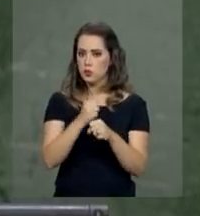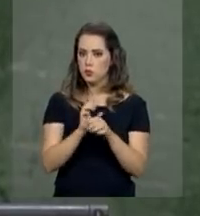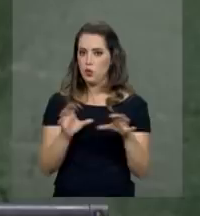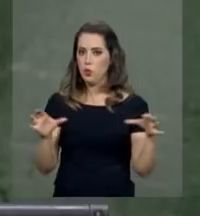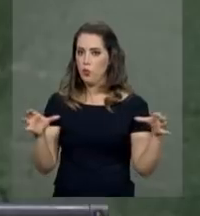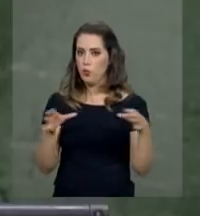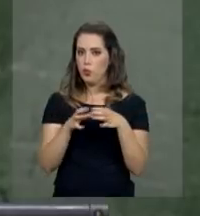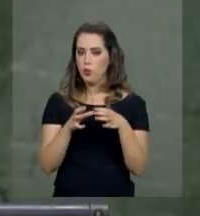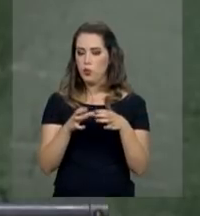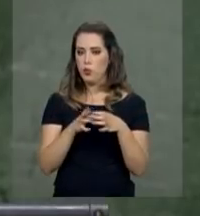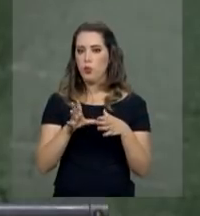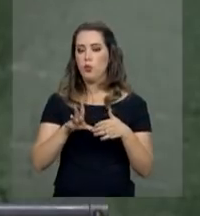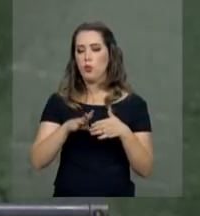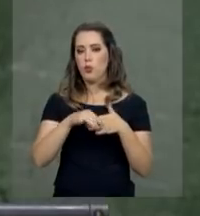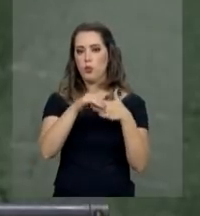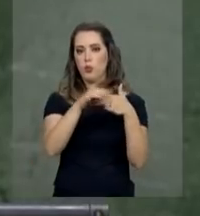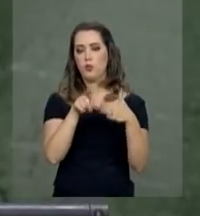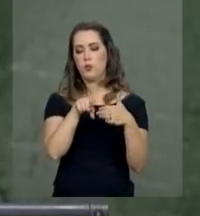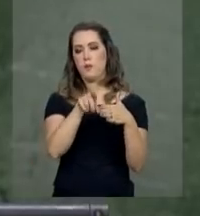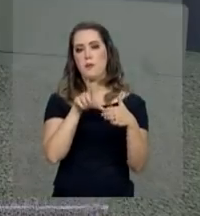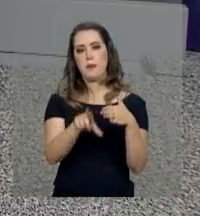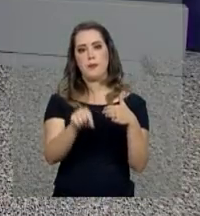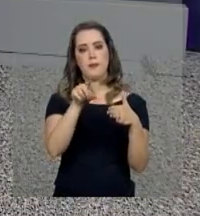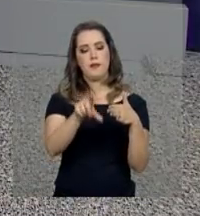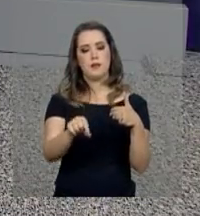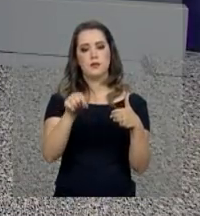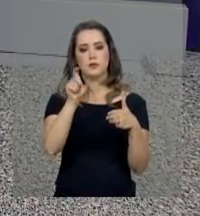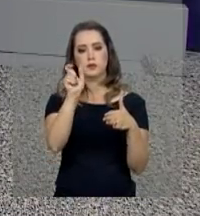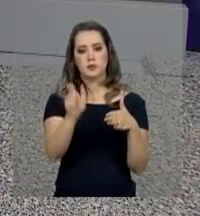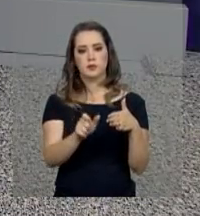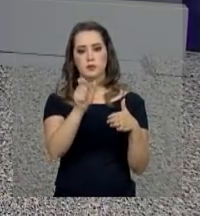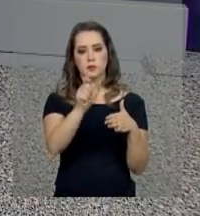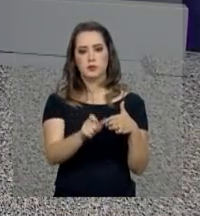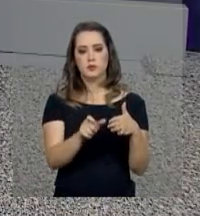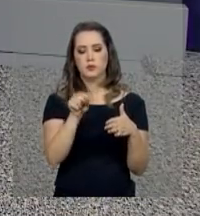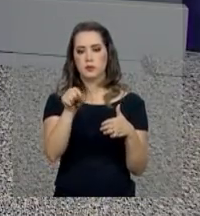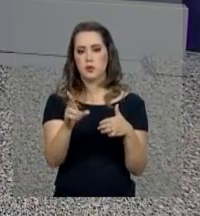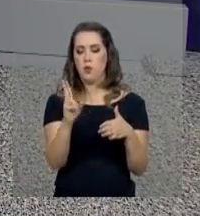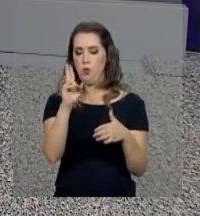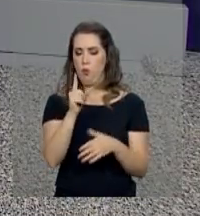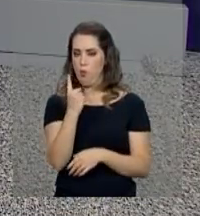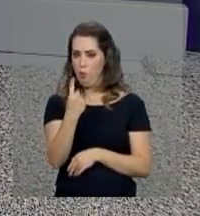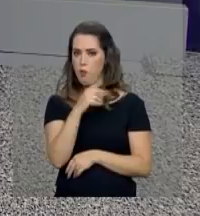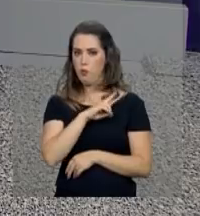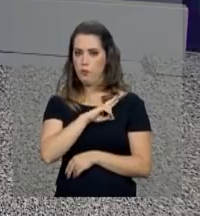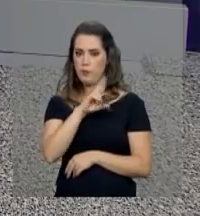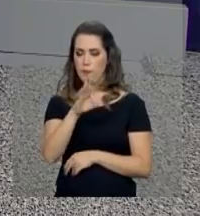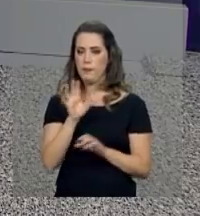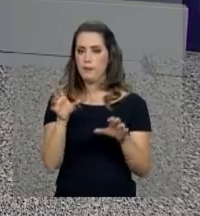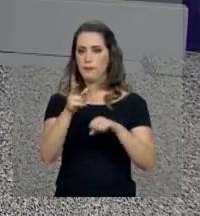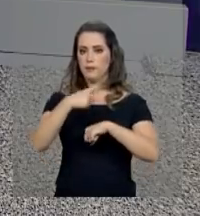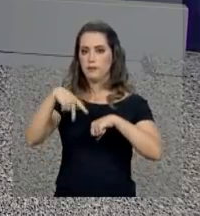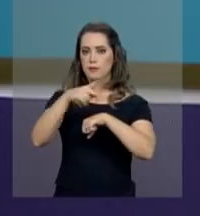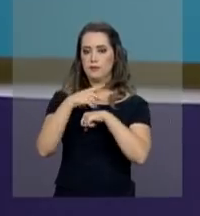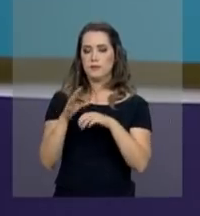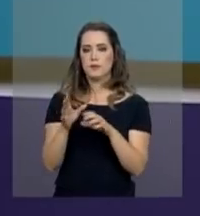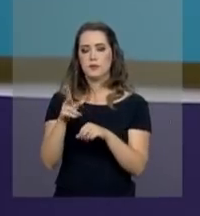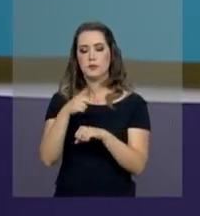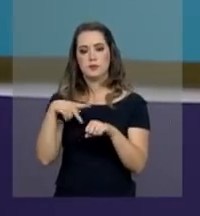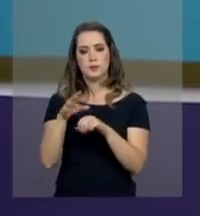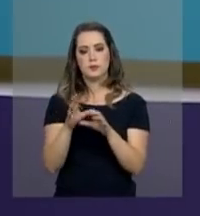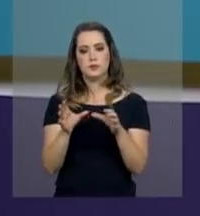Assembleia Geral, ela escolhe, elege, no caso, um representante desses países que fazem parte da